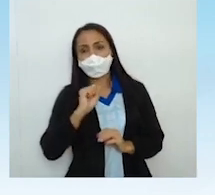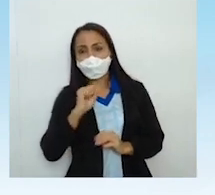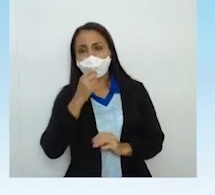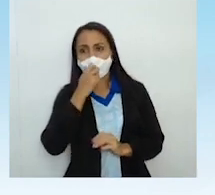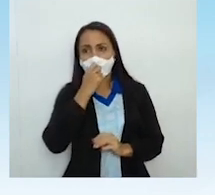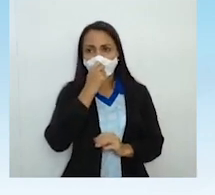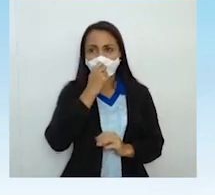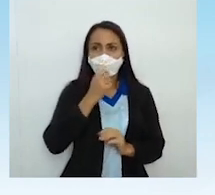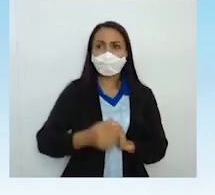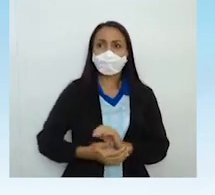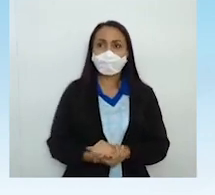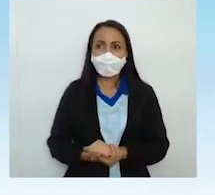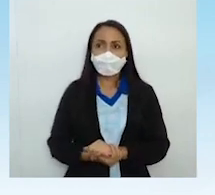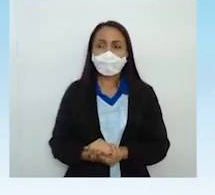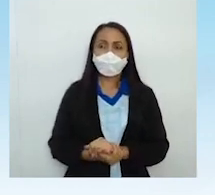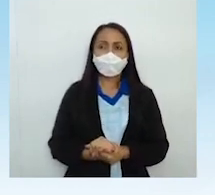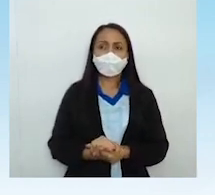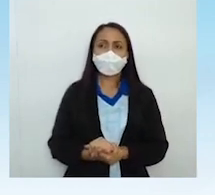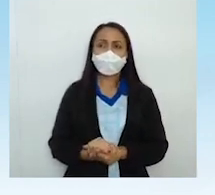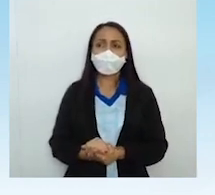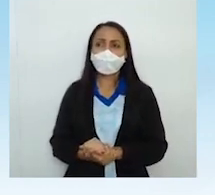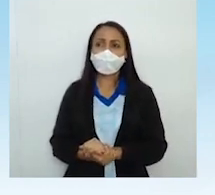André de Negreiros branco, né?